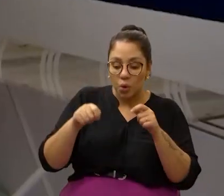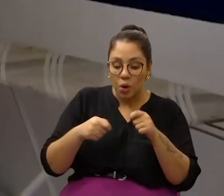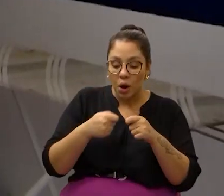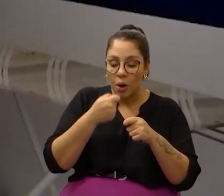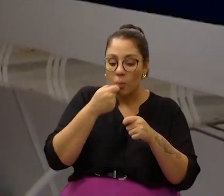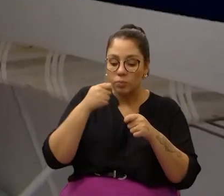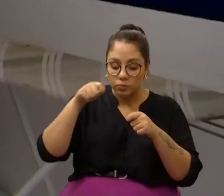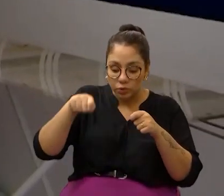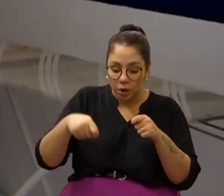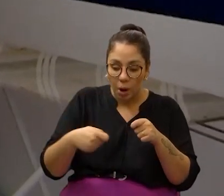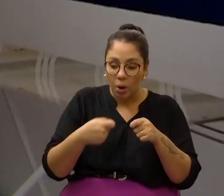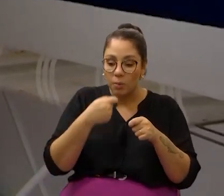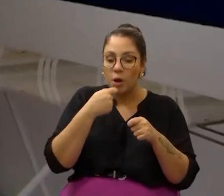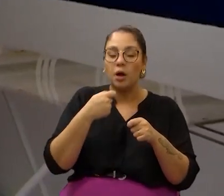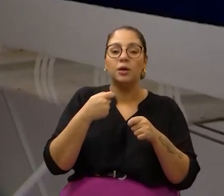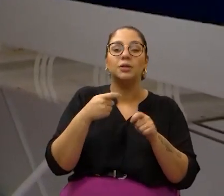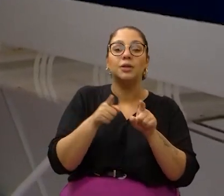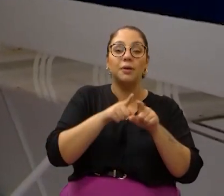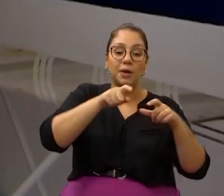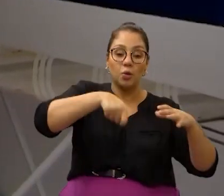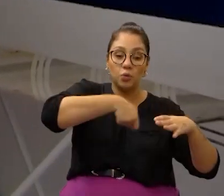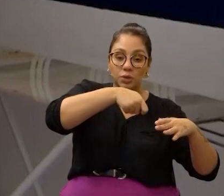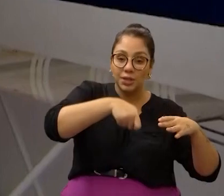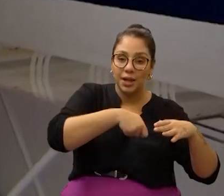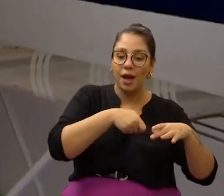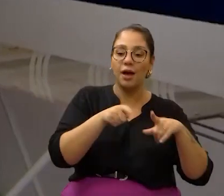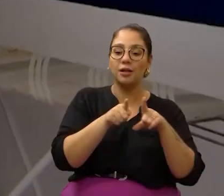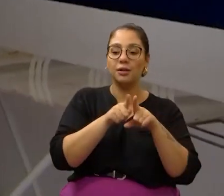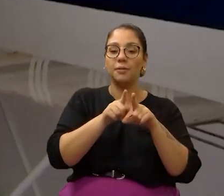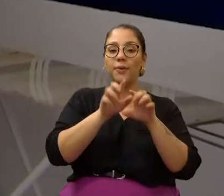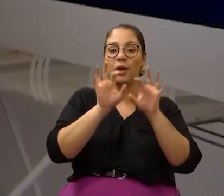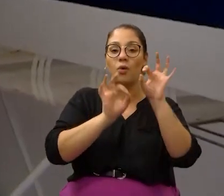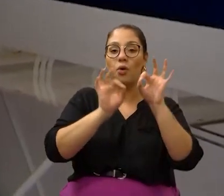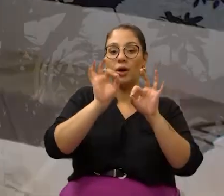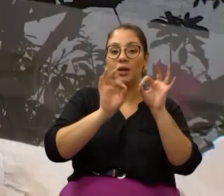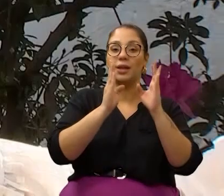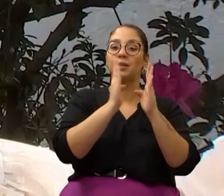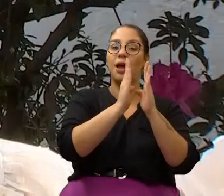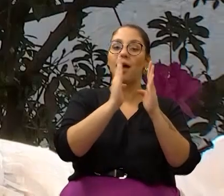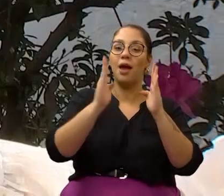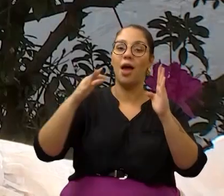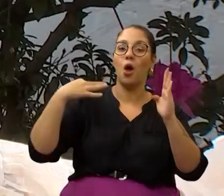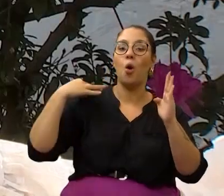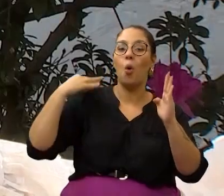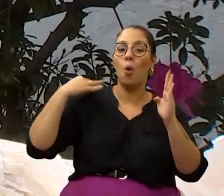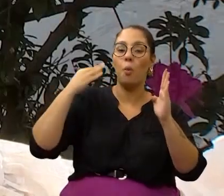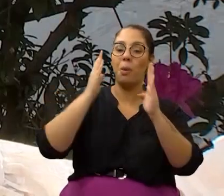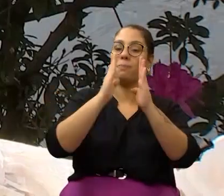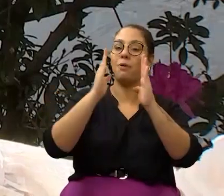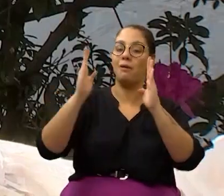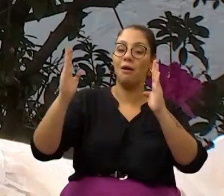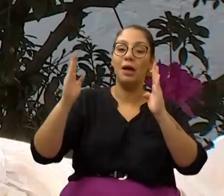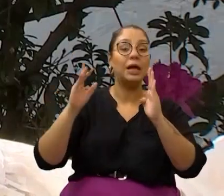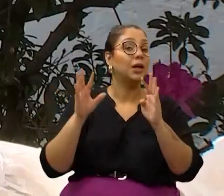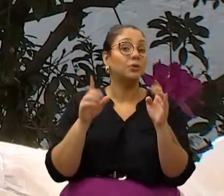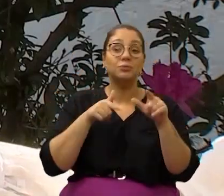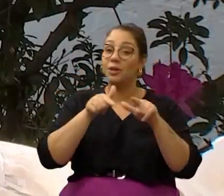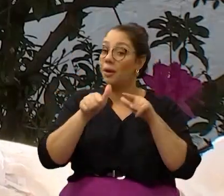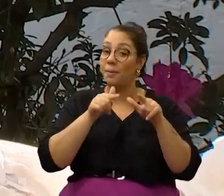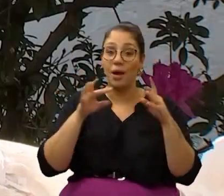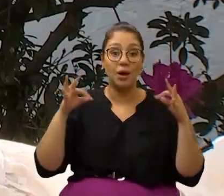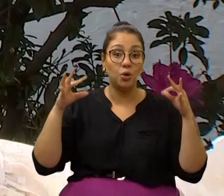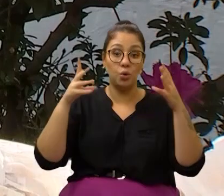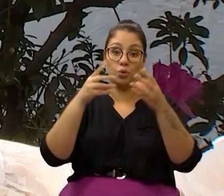a organização da sua roupa, do dia a dia, do seu guarda-roupa. Então, assim, é um todo trabalho completo